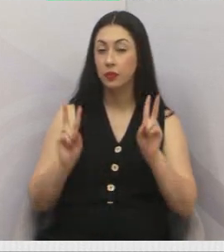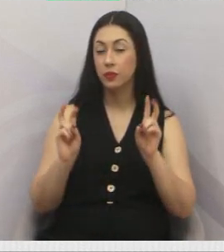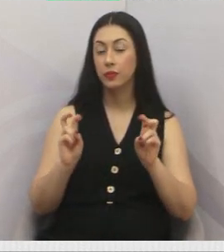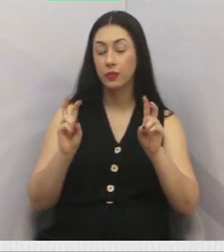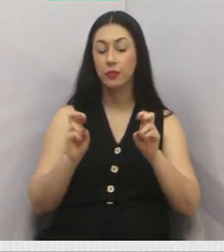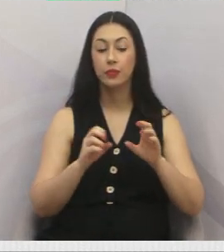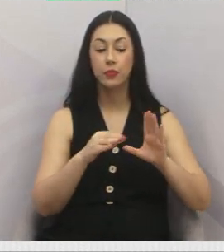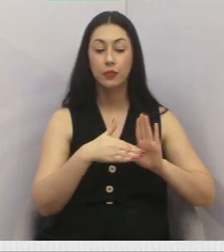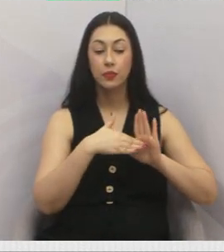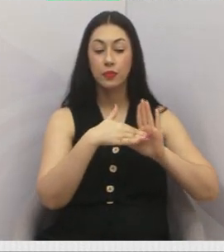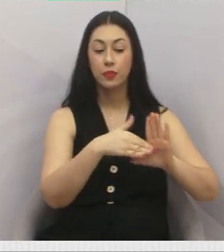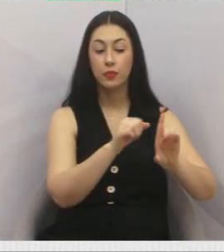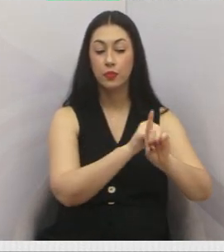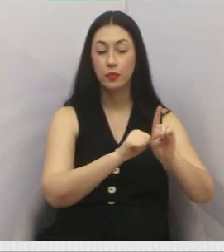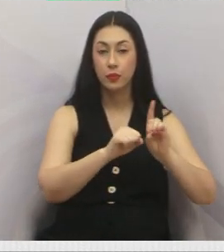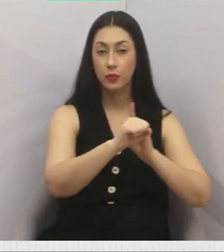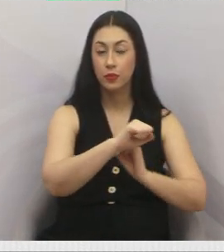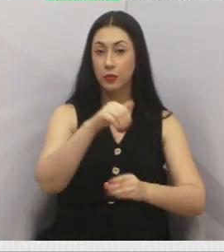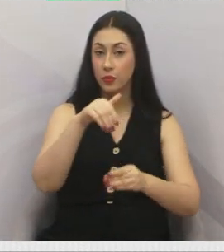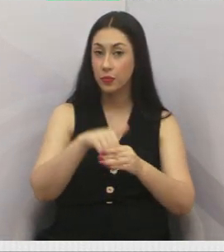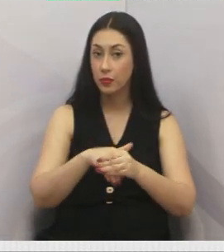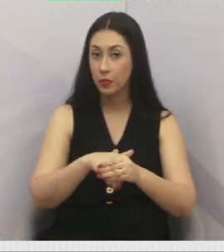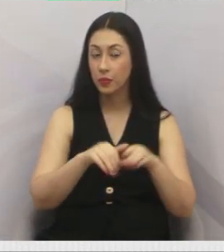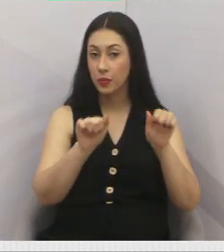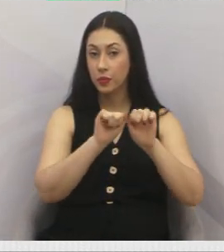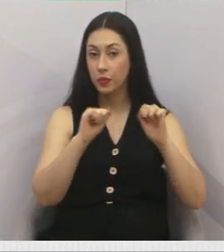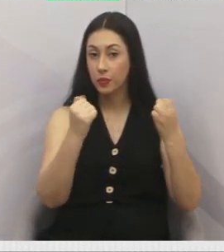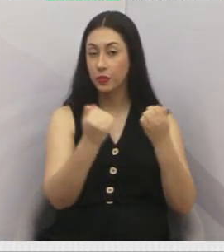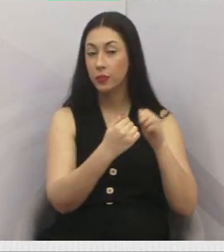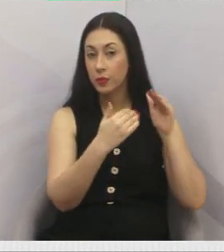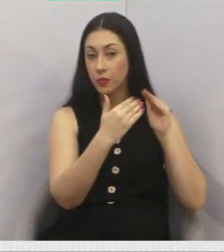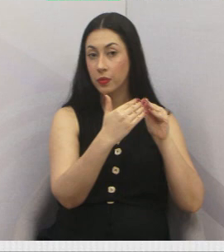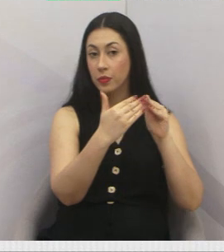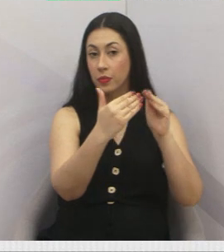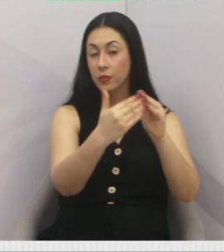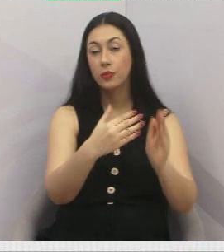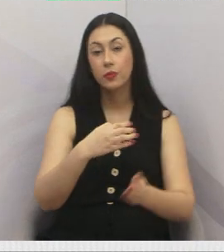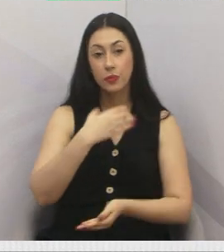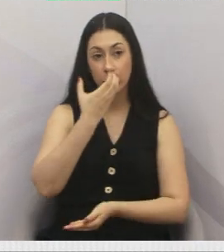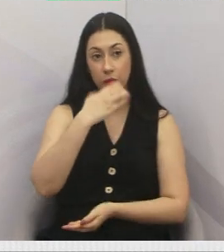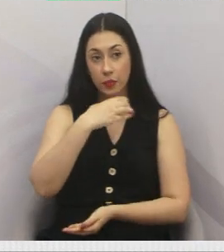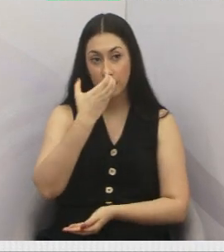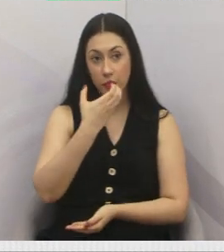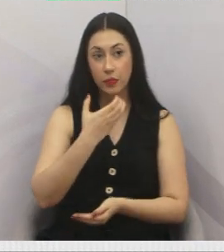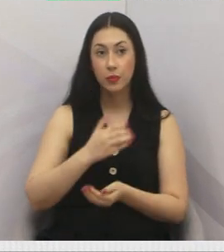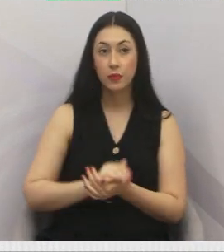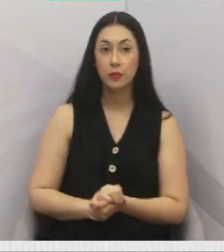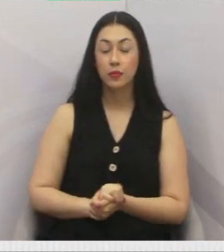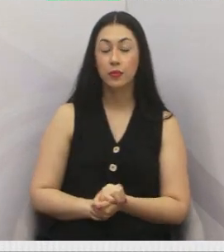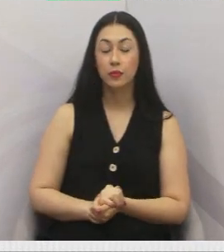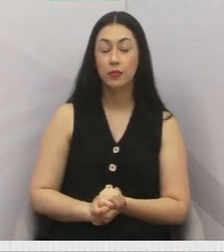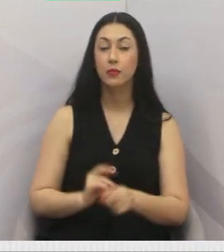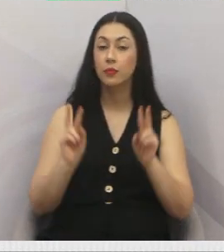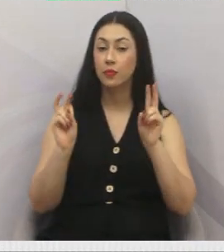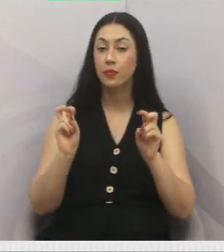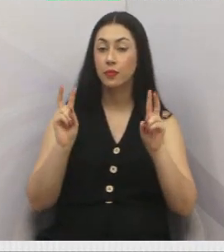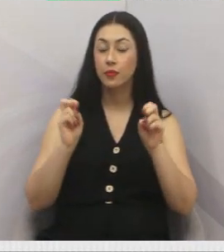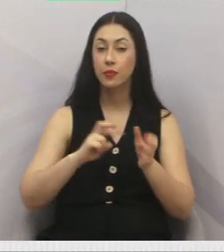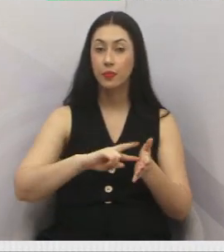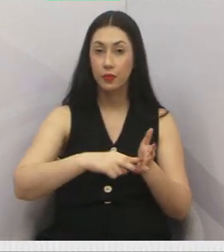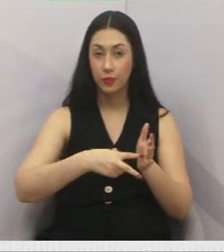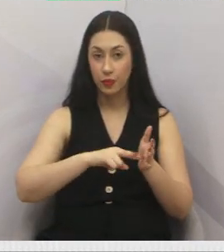Segmento Movimentos Populares e ou Coletivos, um voto para a Associação dos Moradores de Jardim Paraíso e Jardim Yolanda.